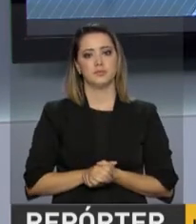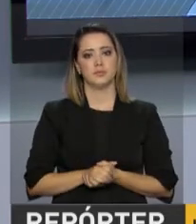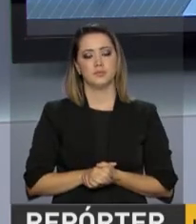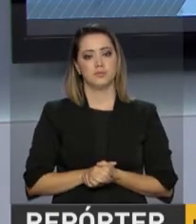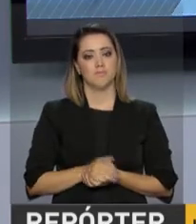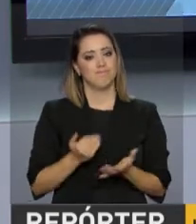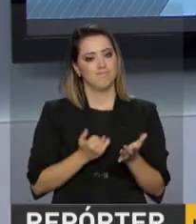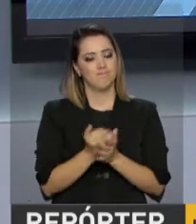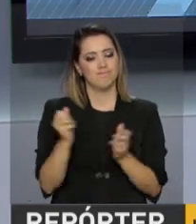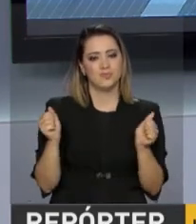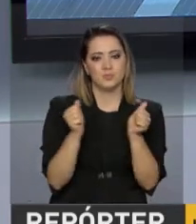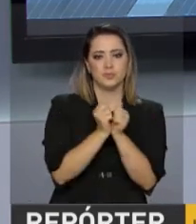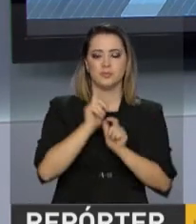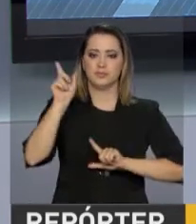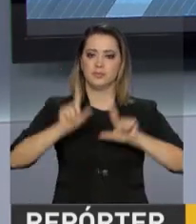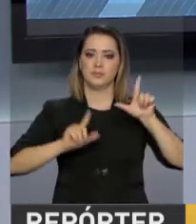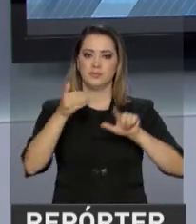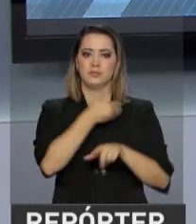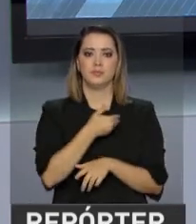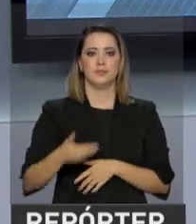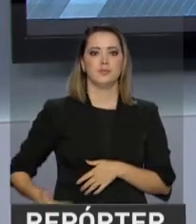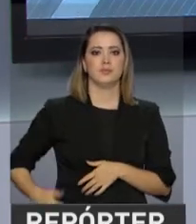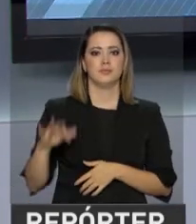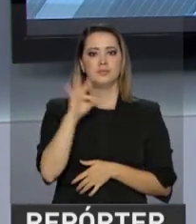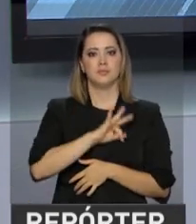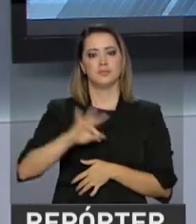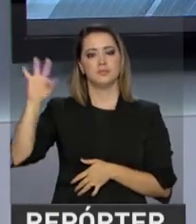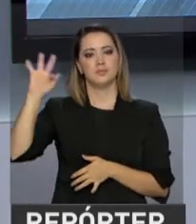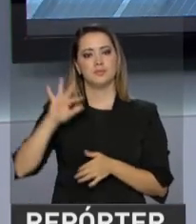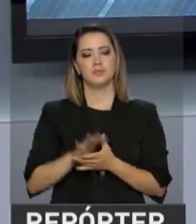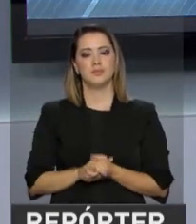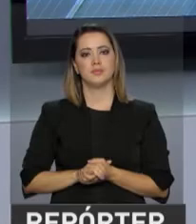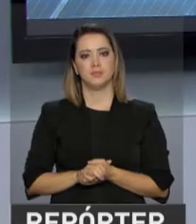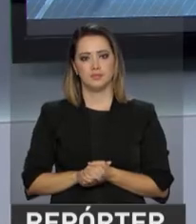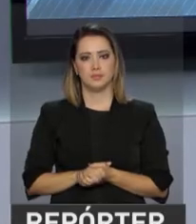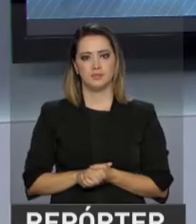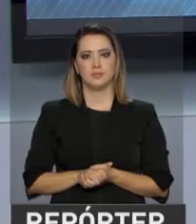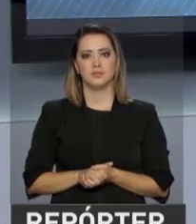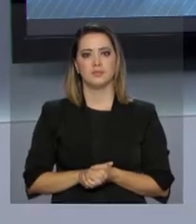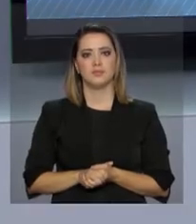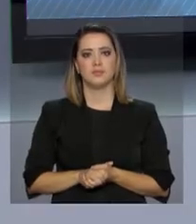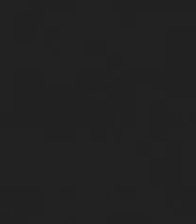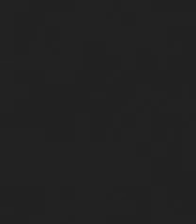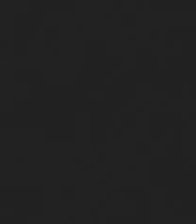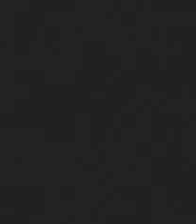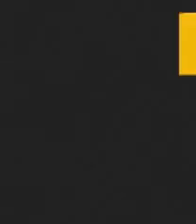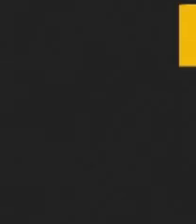internet. Continue com a gente aqui na NBR, a TV do Governo Federal.